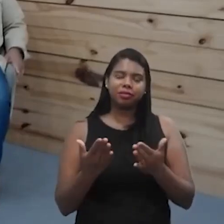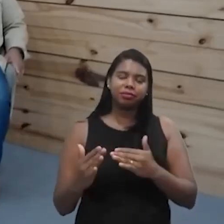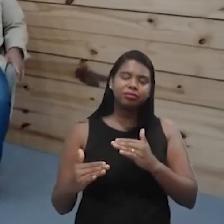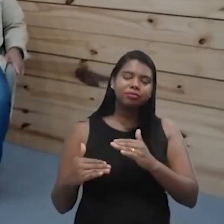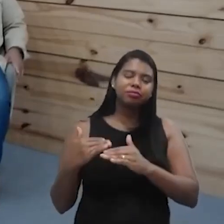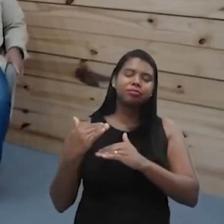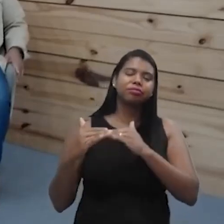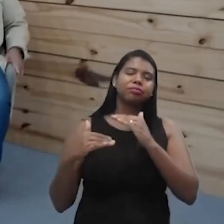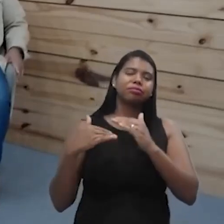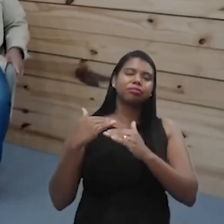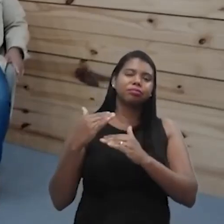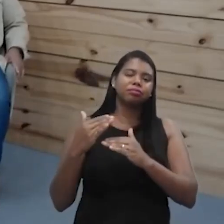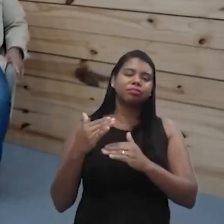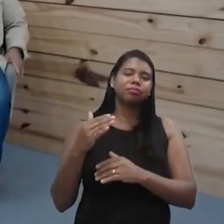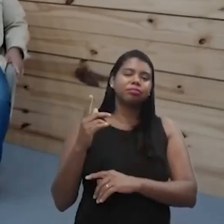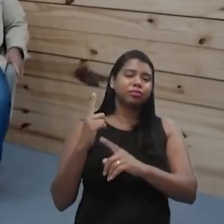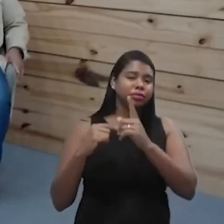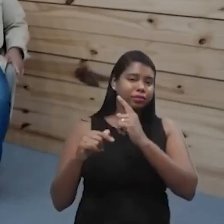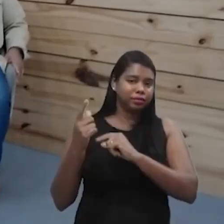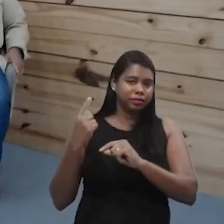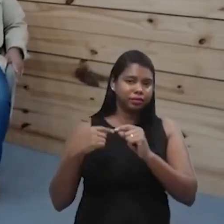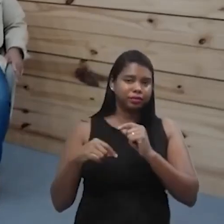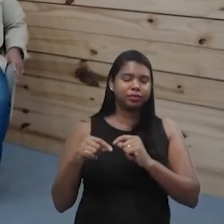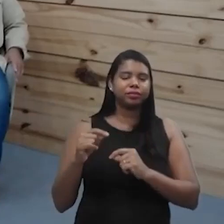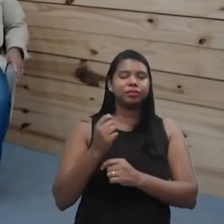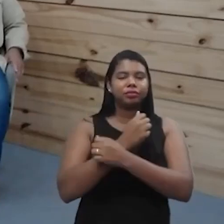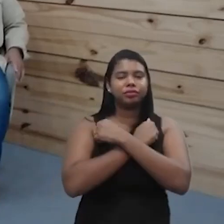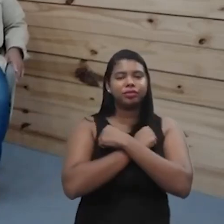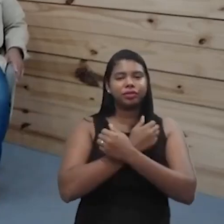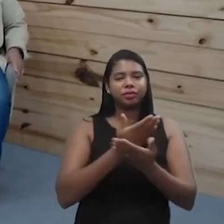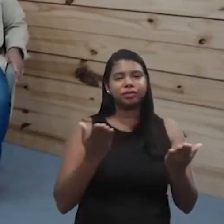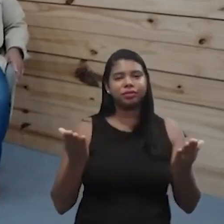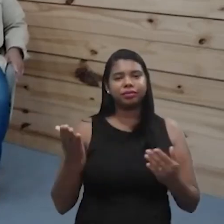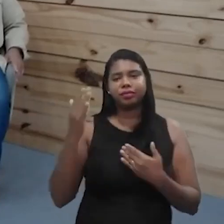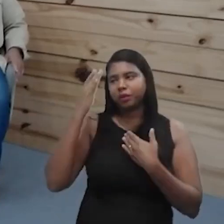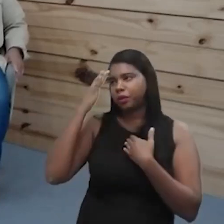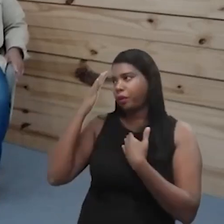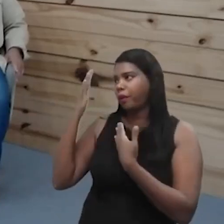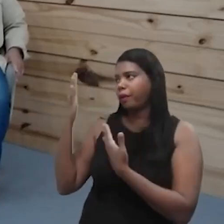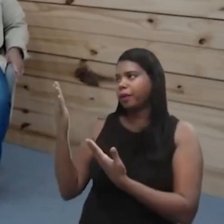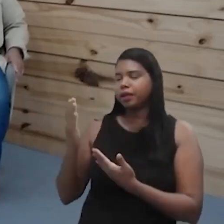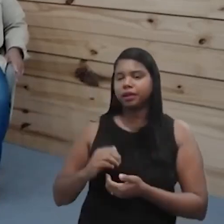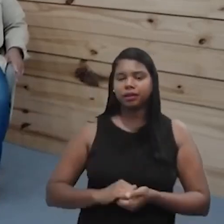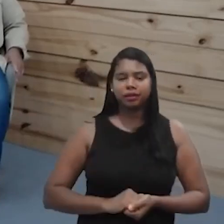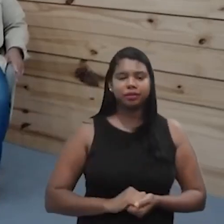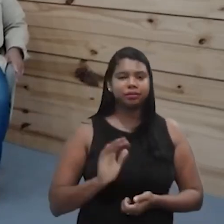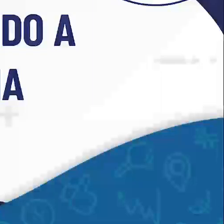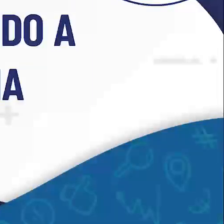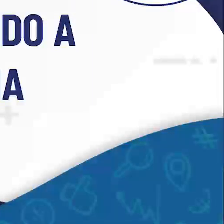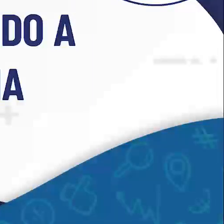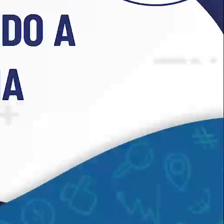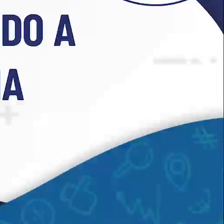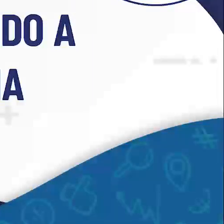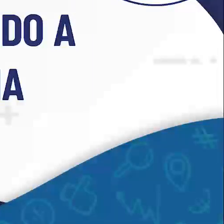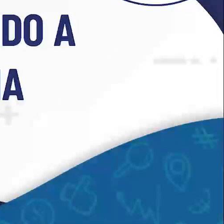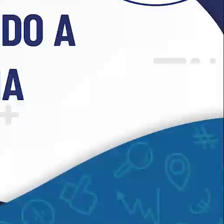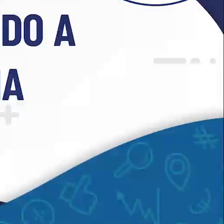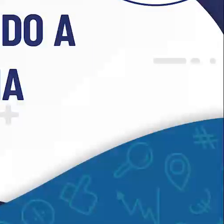investimento na questão do capital humano. Tá? Forte abraço a todos. Obrigado, pessoal. Até mais.